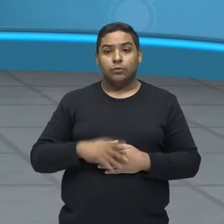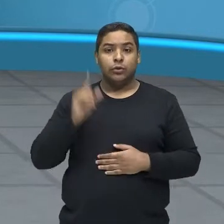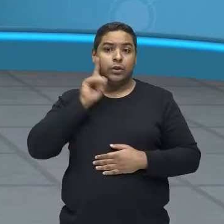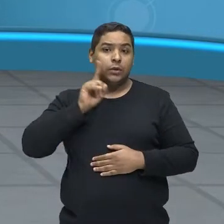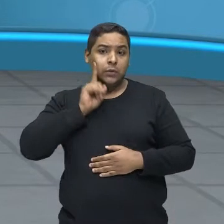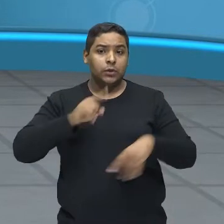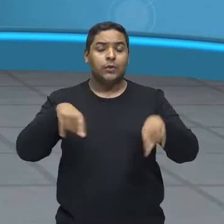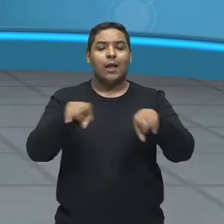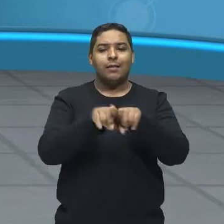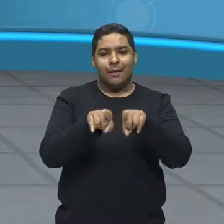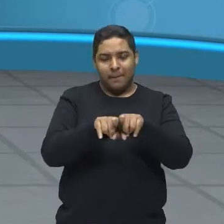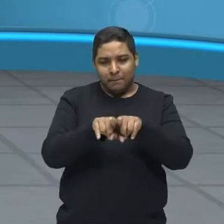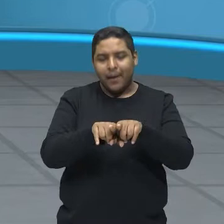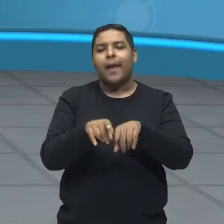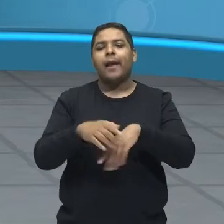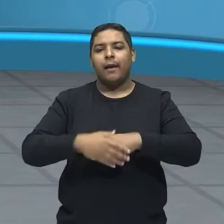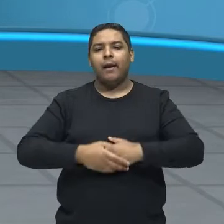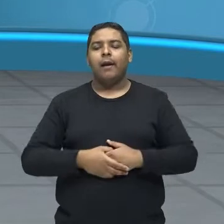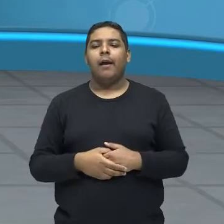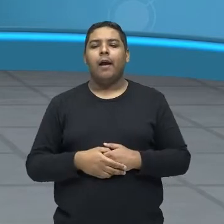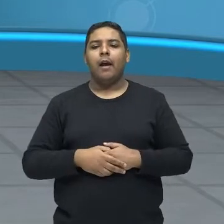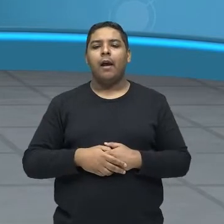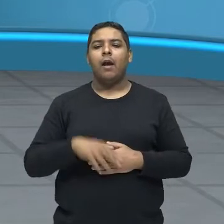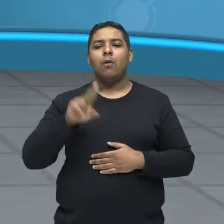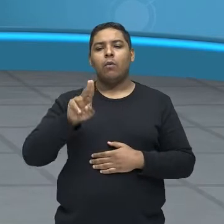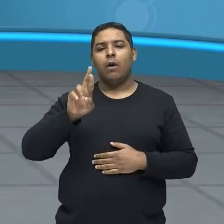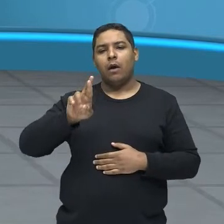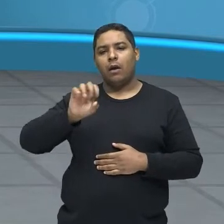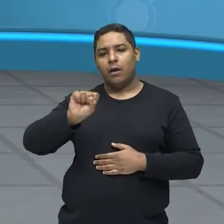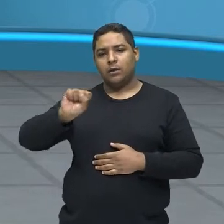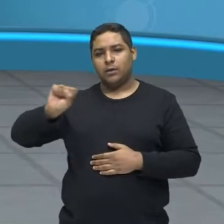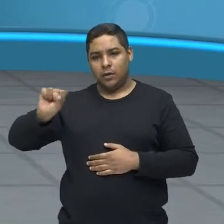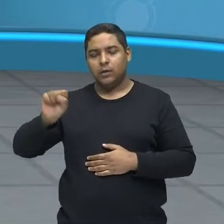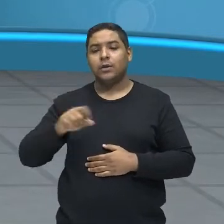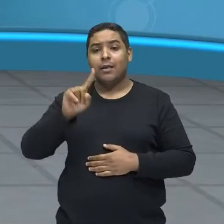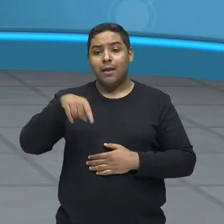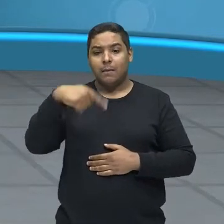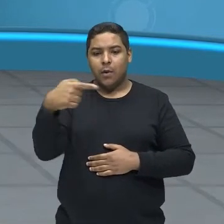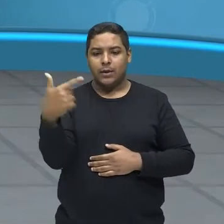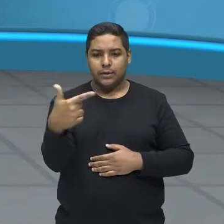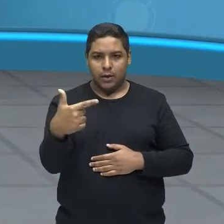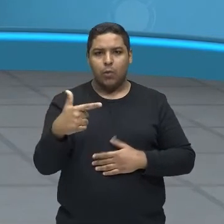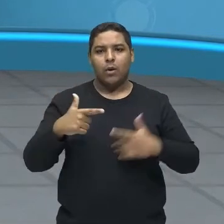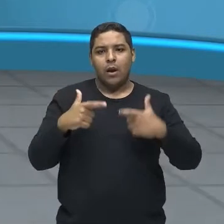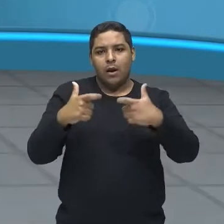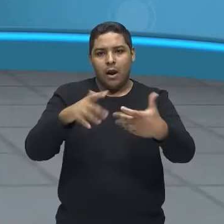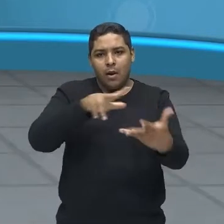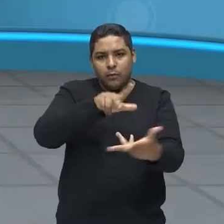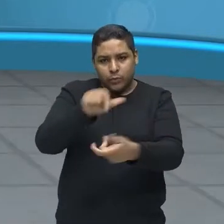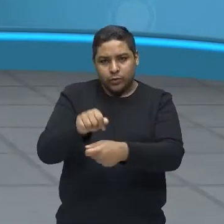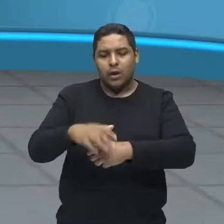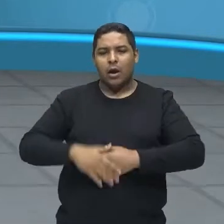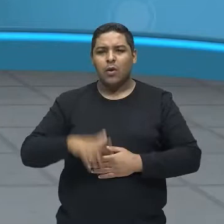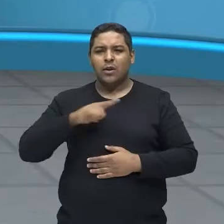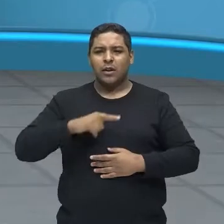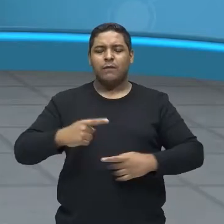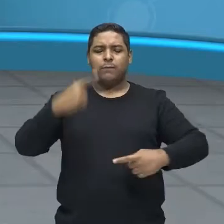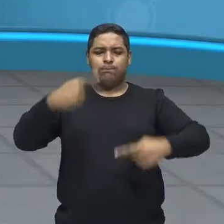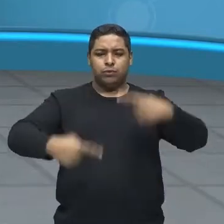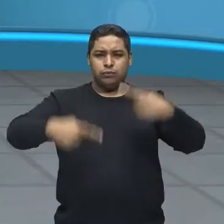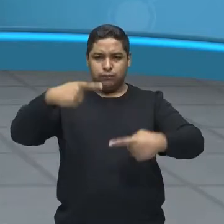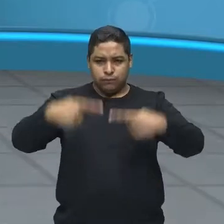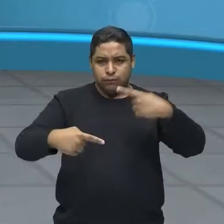Soviética, né, que estavam do mesmo lado, mas após aí a Segunda Guerra Mundial, teve aí esse embate com a Guerra Fria. Então, a gente